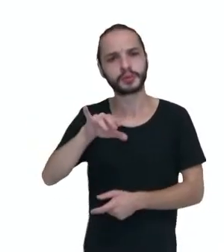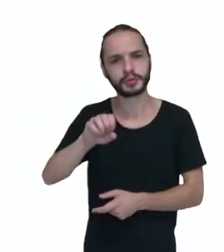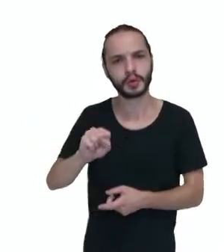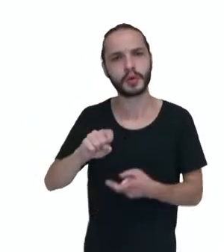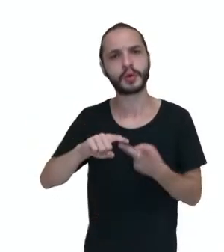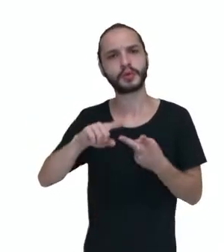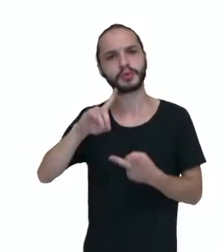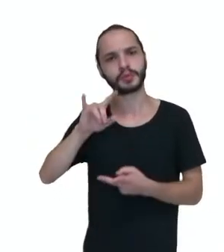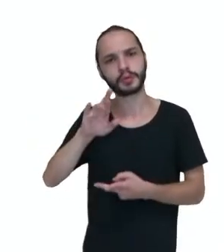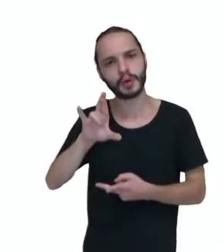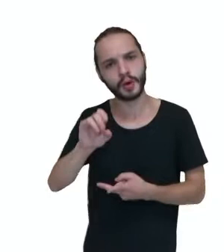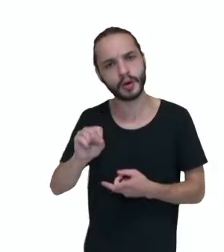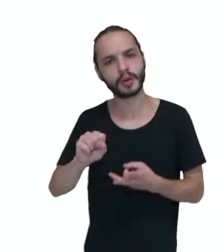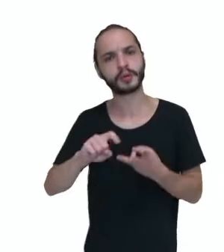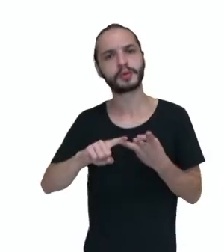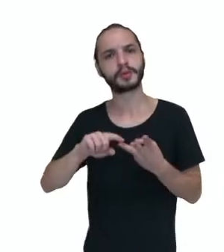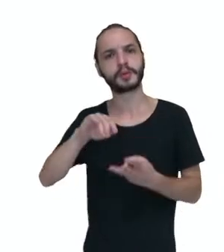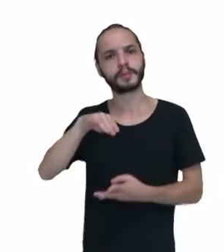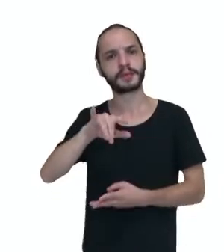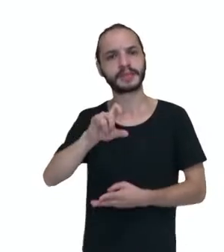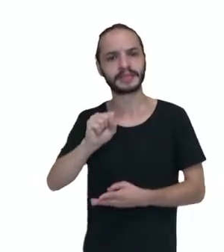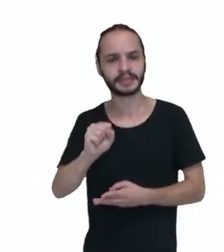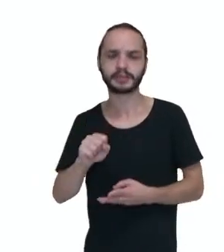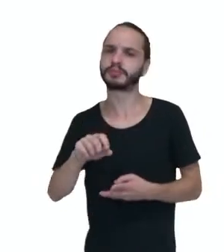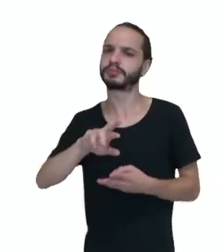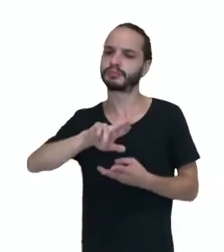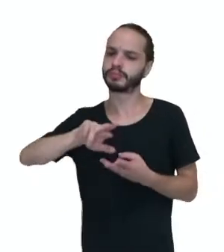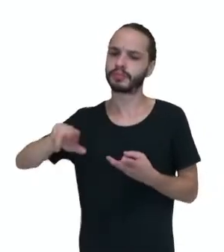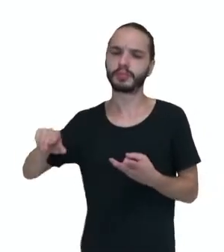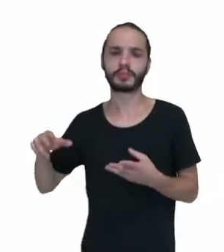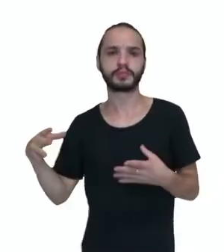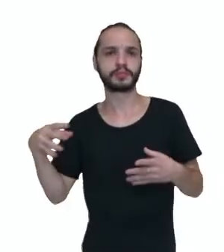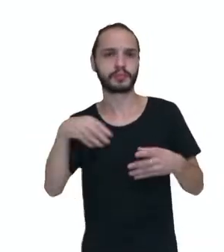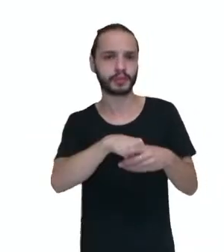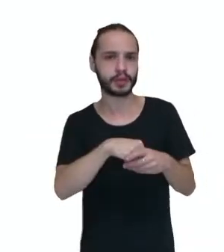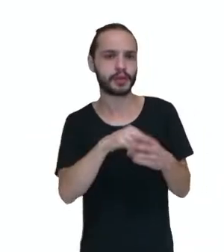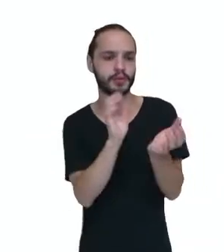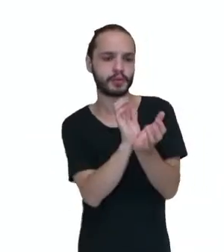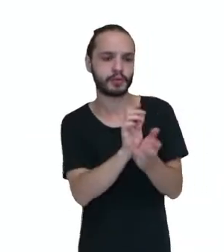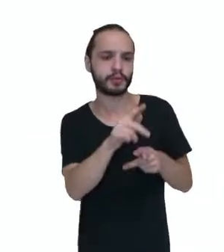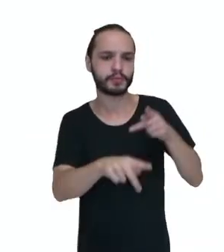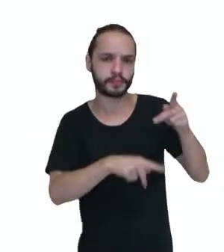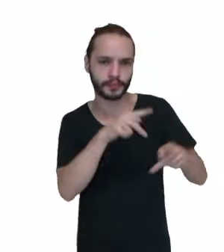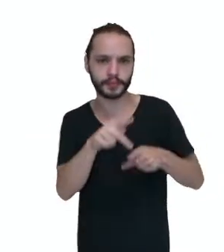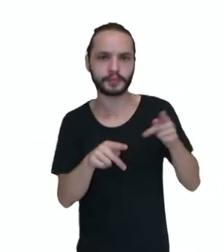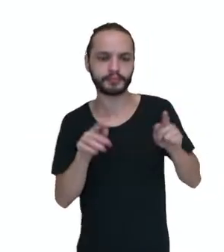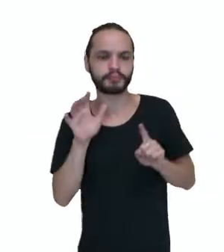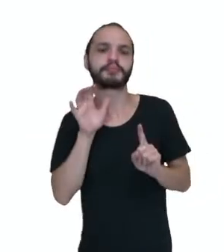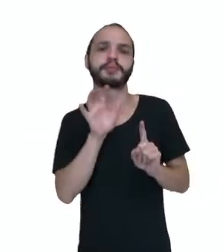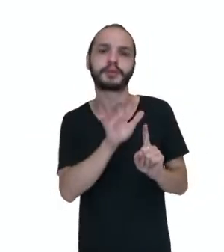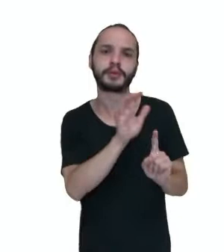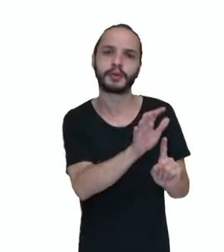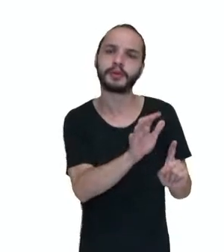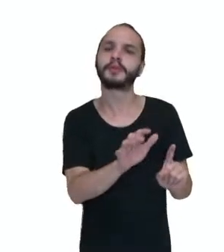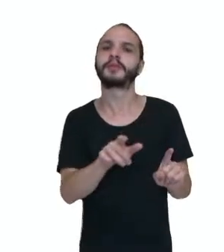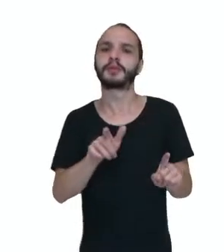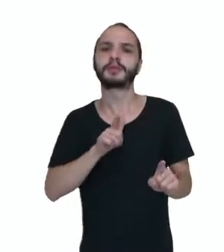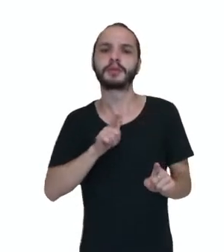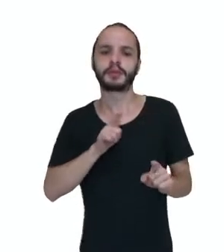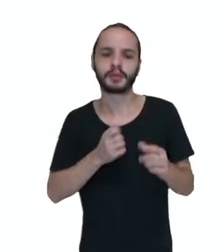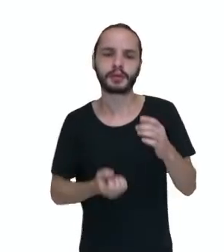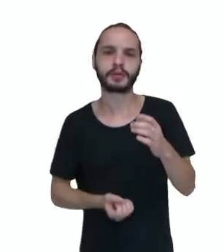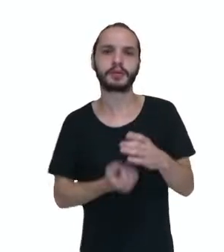aí também a gente vê outra imagem, ruínas do Palácio de Knossos. Influenciou o mito do